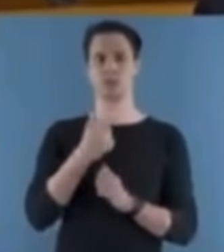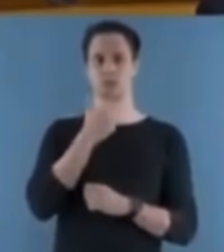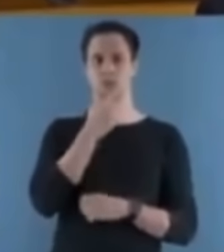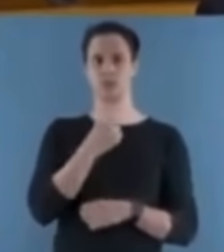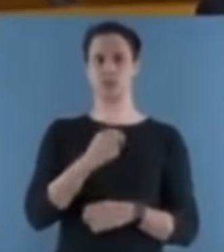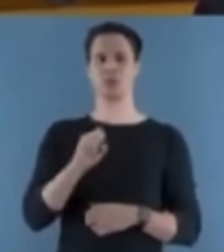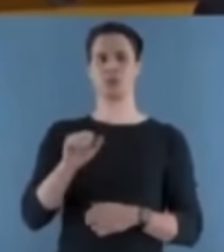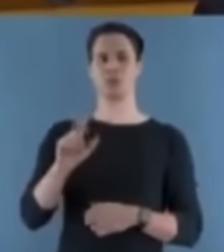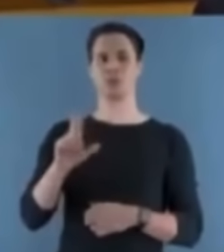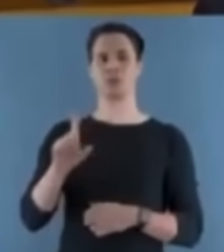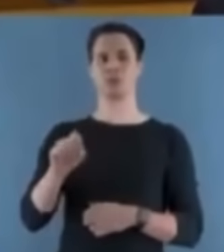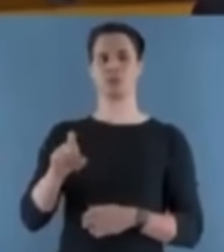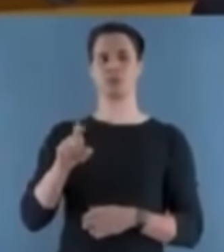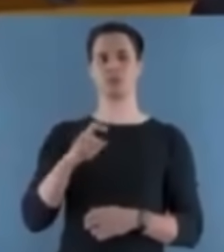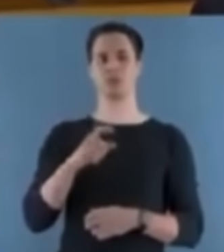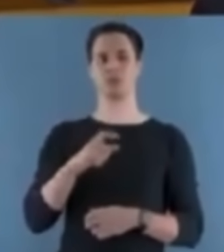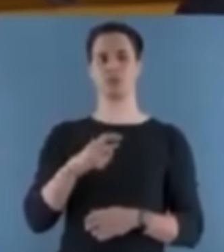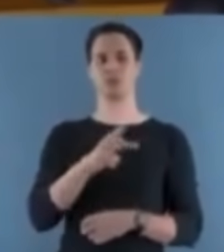da BIM.